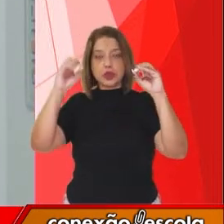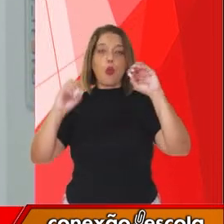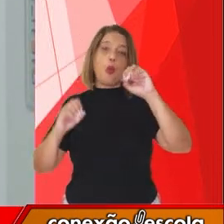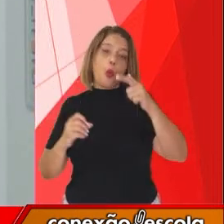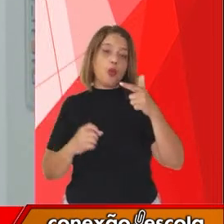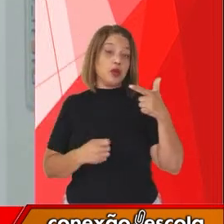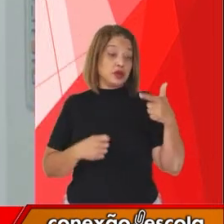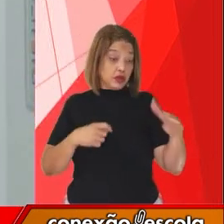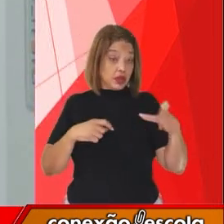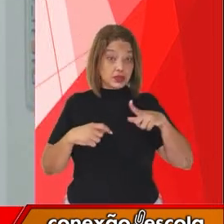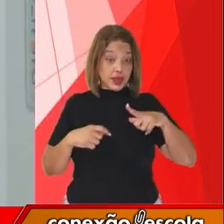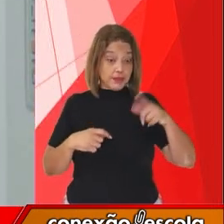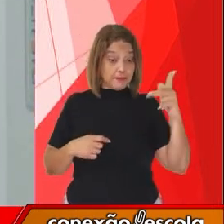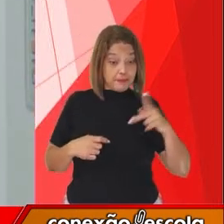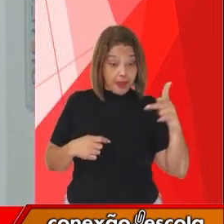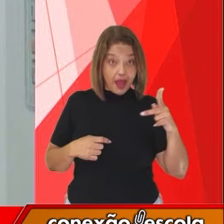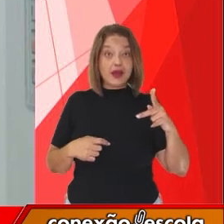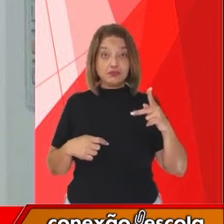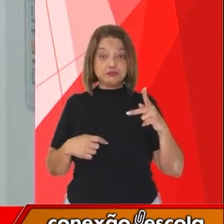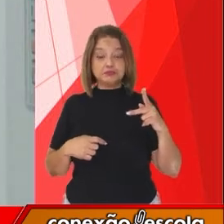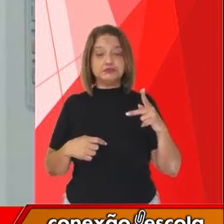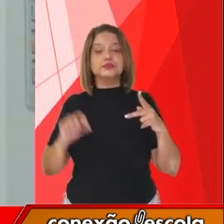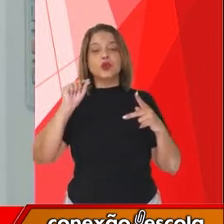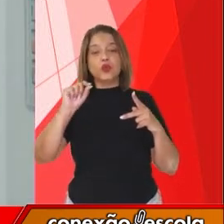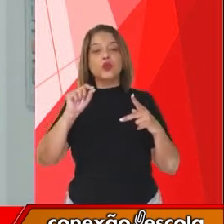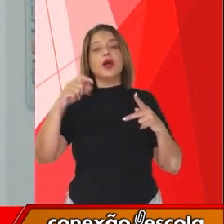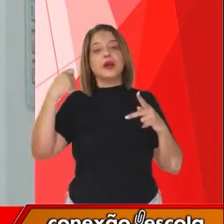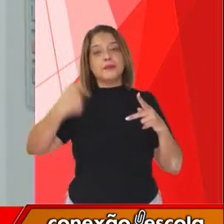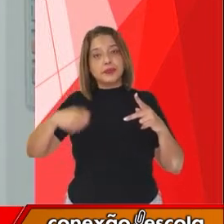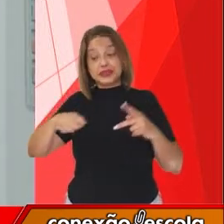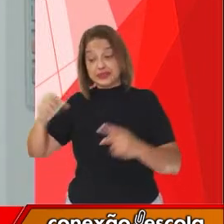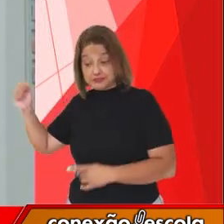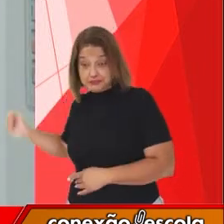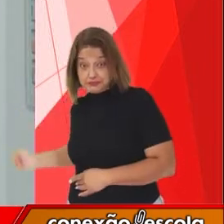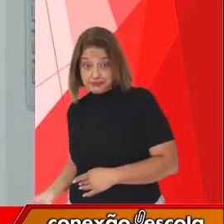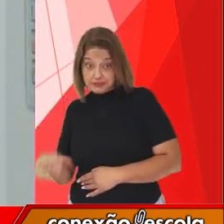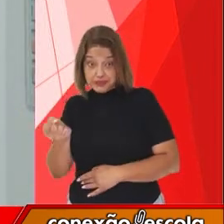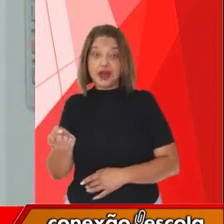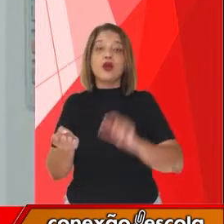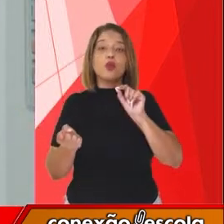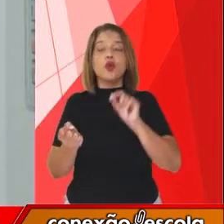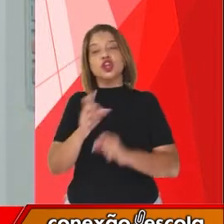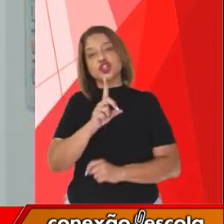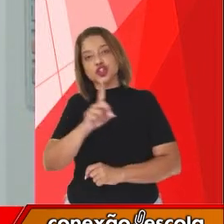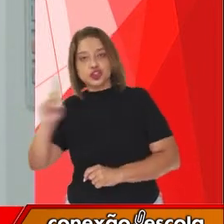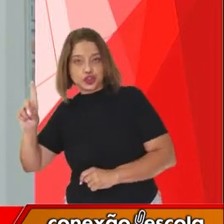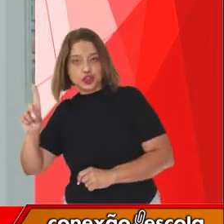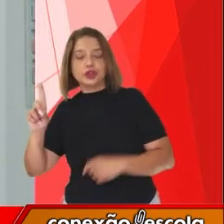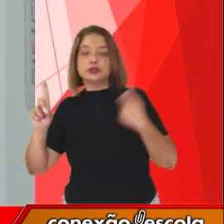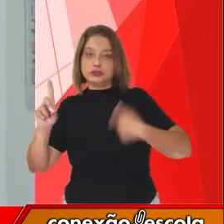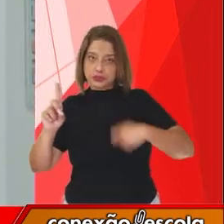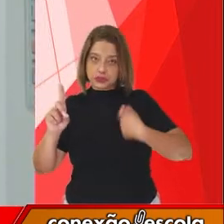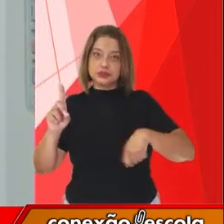da pontuação par no placar, o saque tem que ser feito do lado direito.